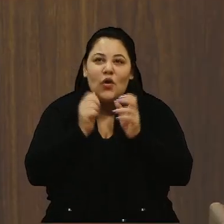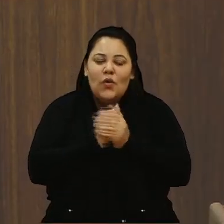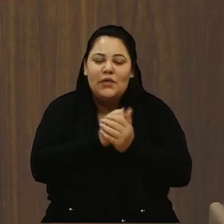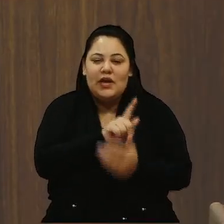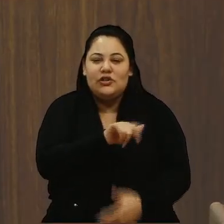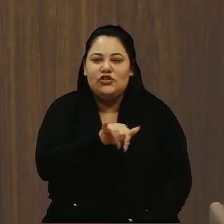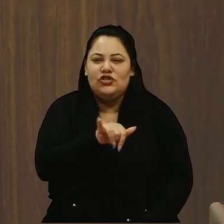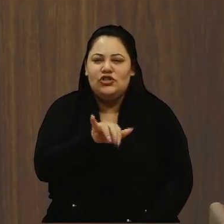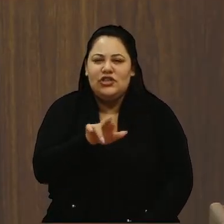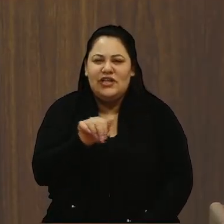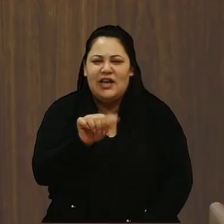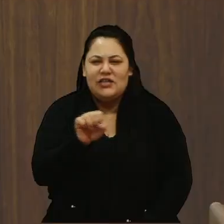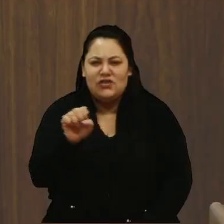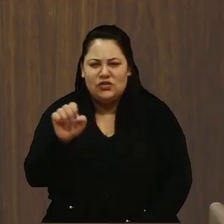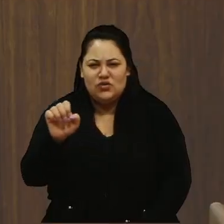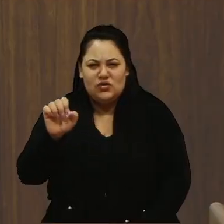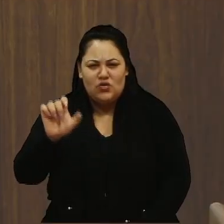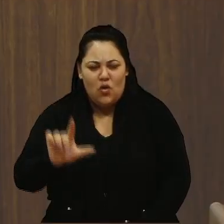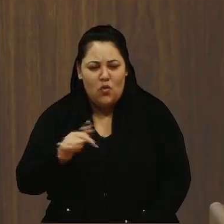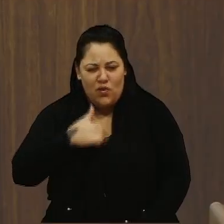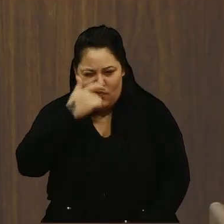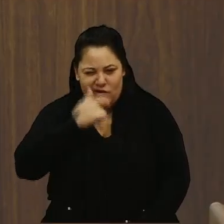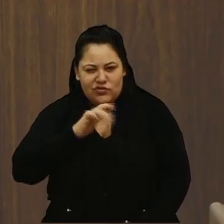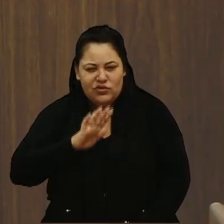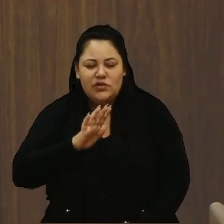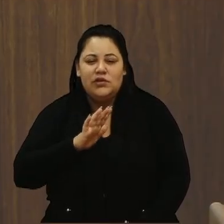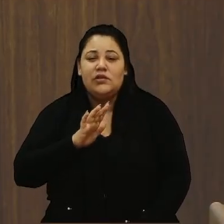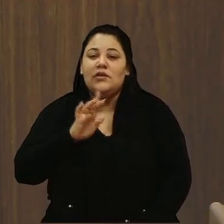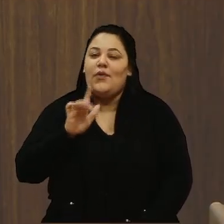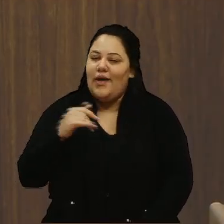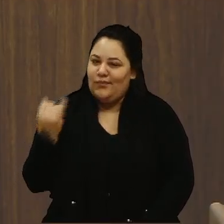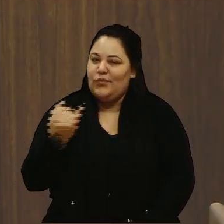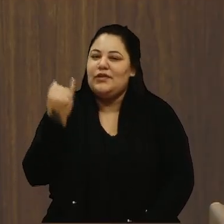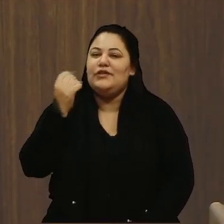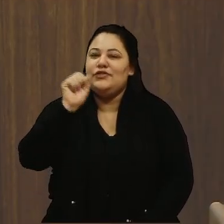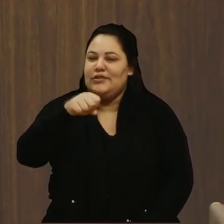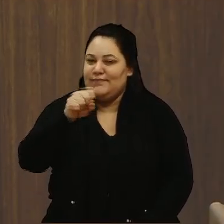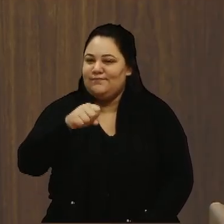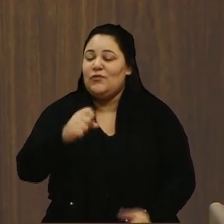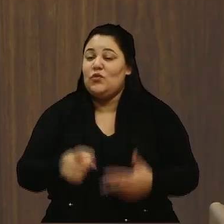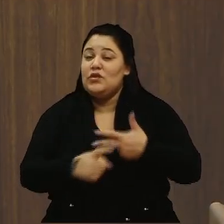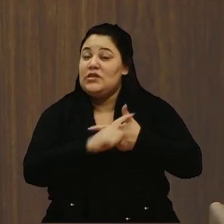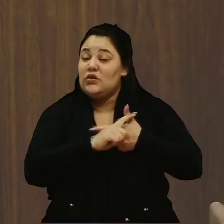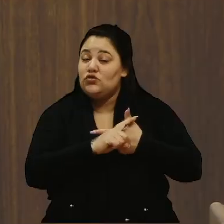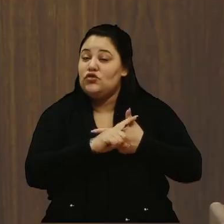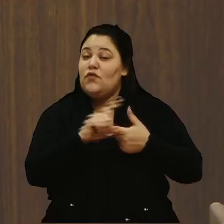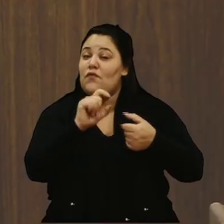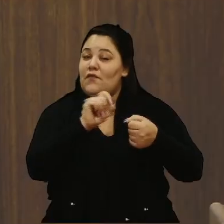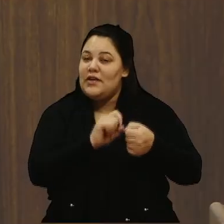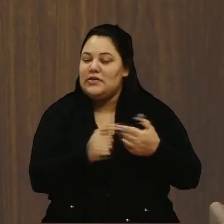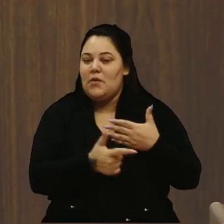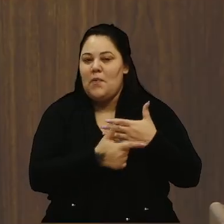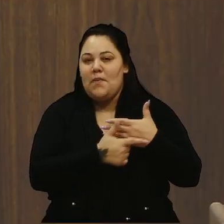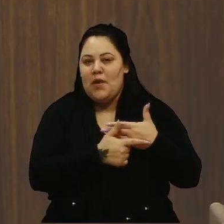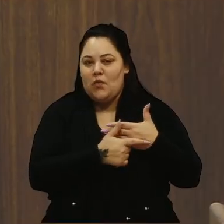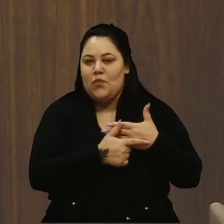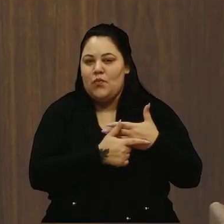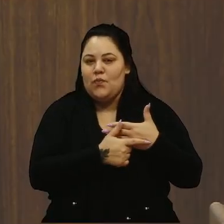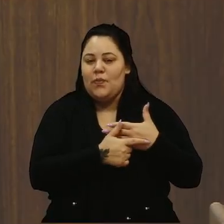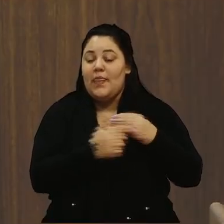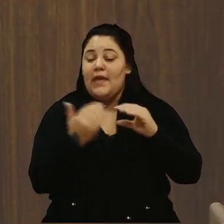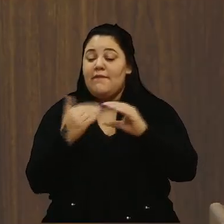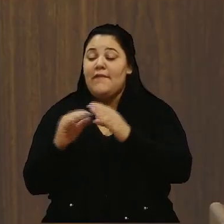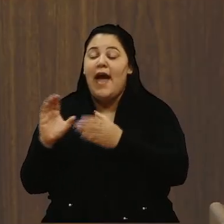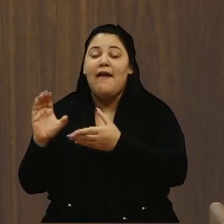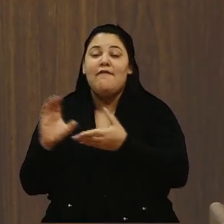Girassol, eu acho que, se eu não me engano, né? Então, é importante que o Executivo realmente faça esse repasse daquilo que